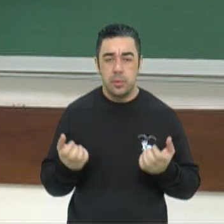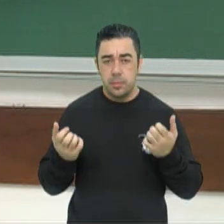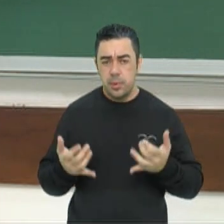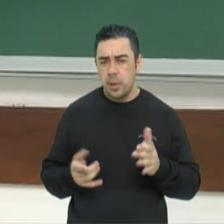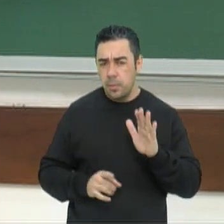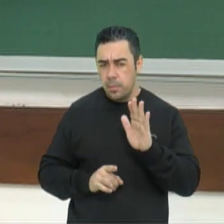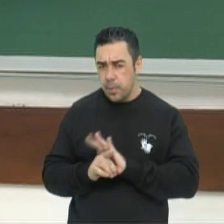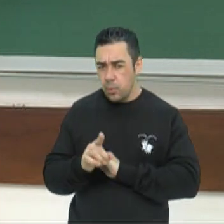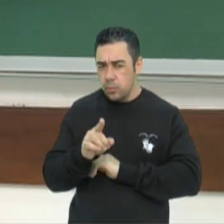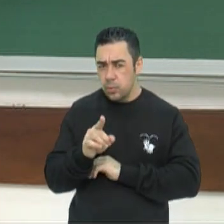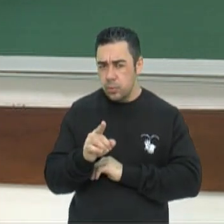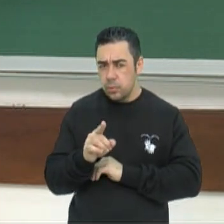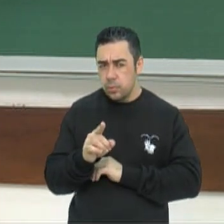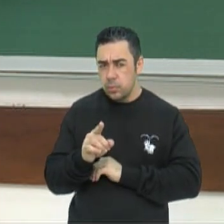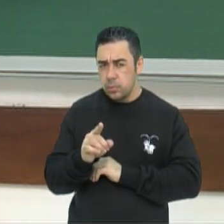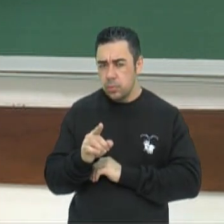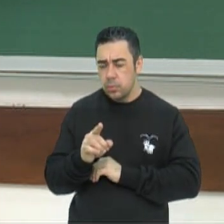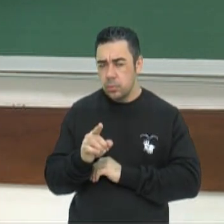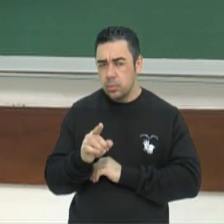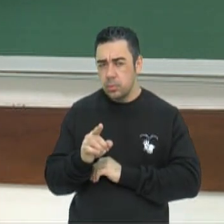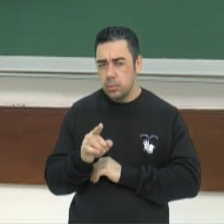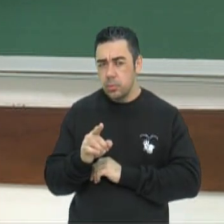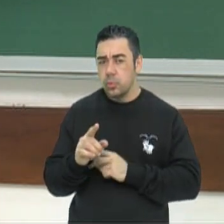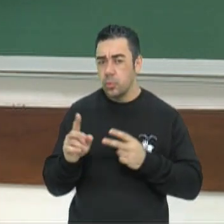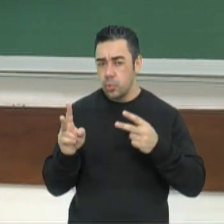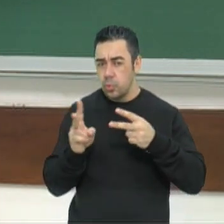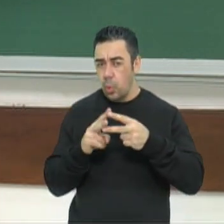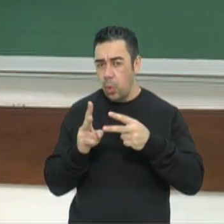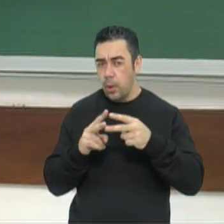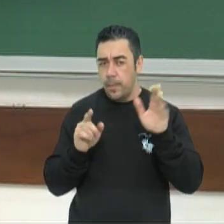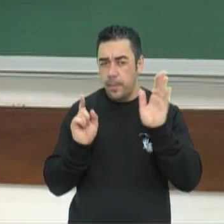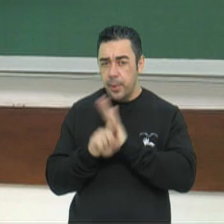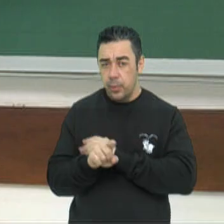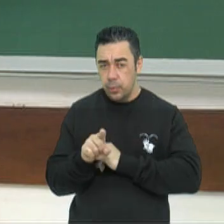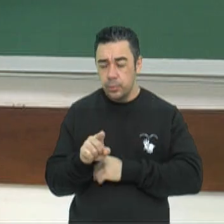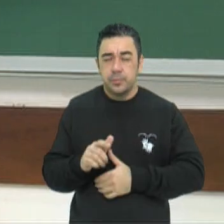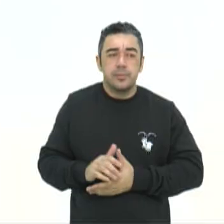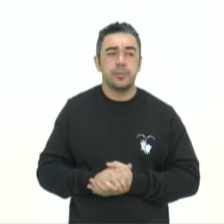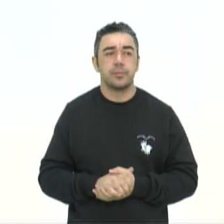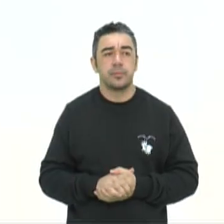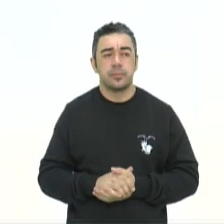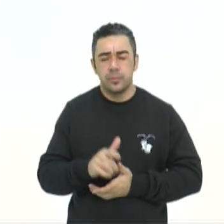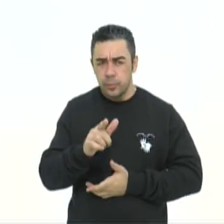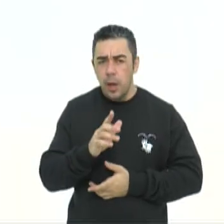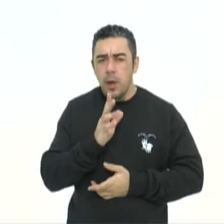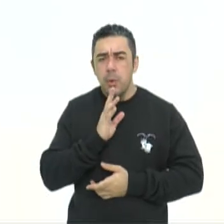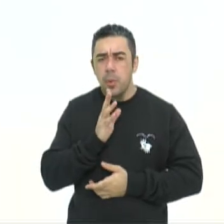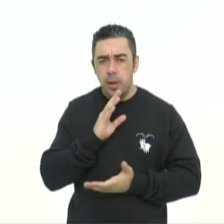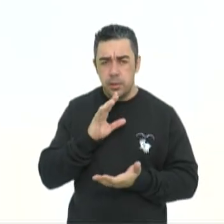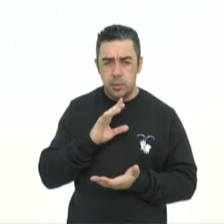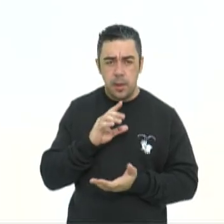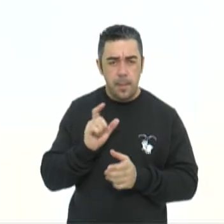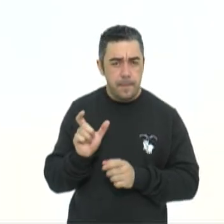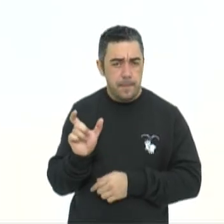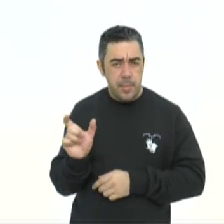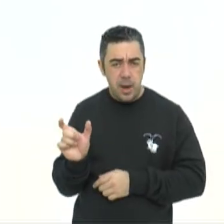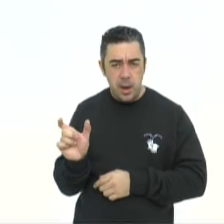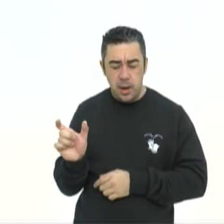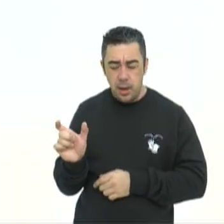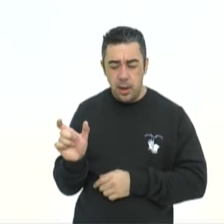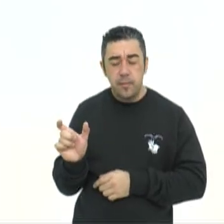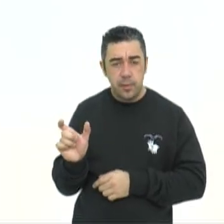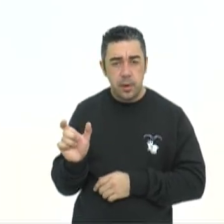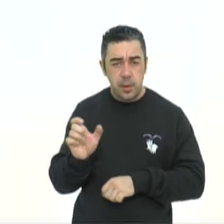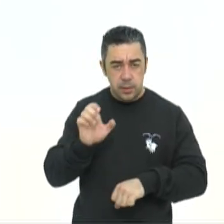uma pergunta, tá? Ou melhor, 2 perguntas para você. Então, vamos lá. Você conhece a origem da palavra que dá nome ao